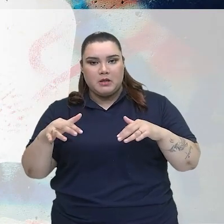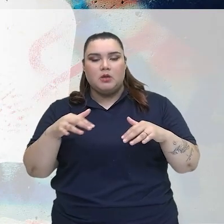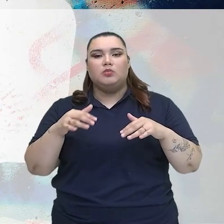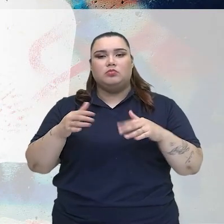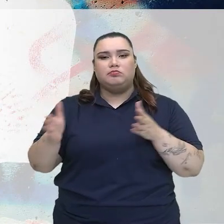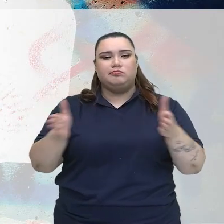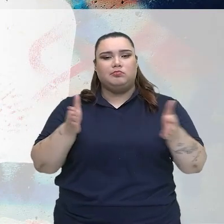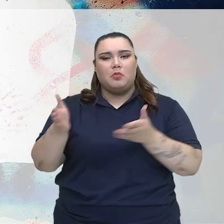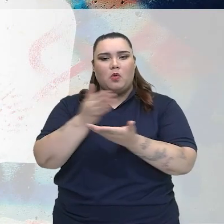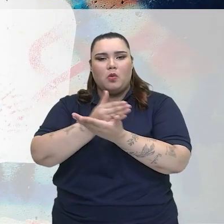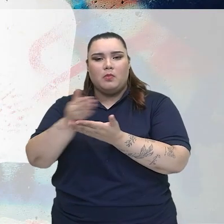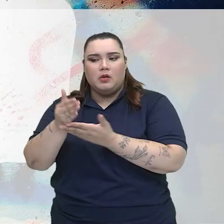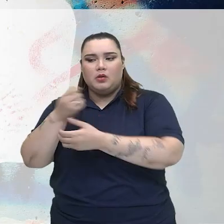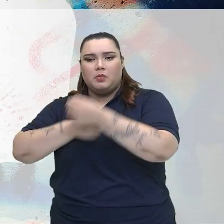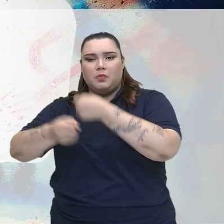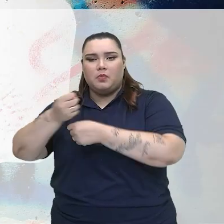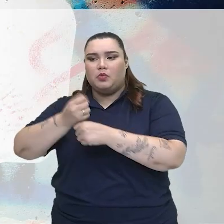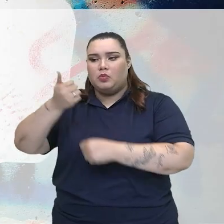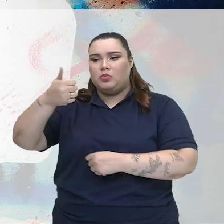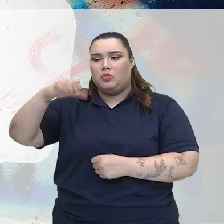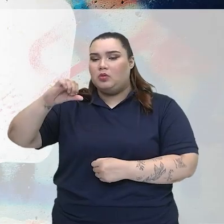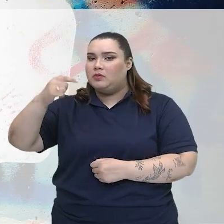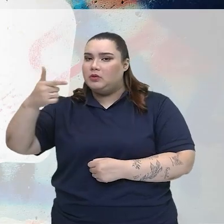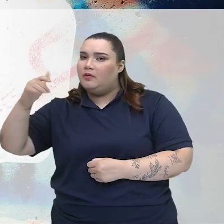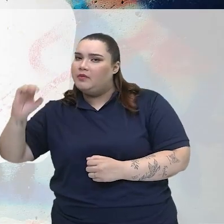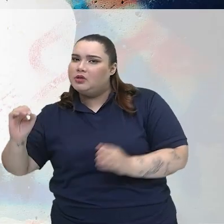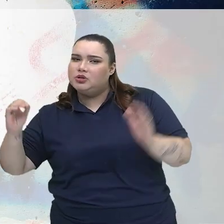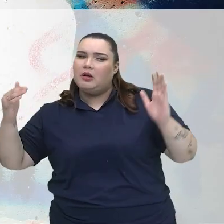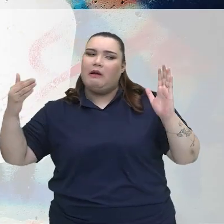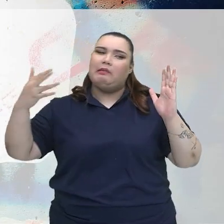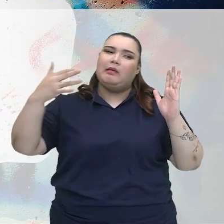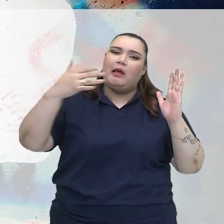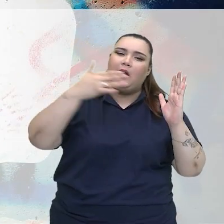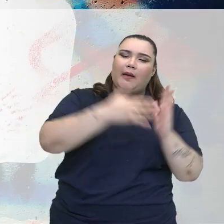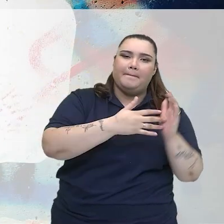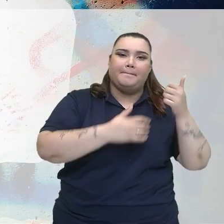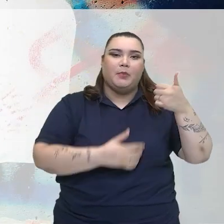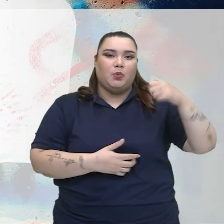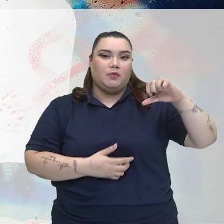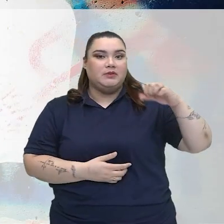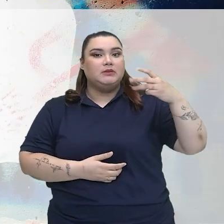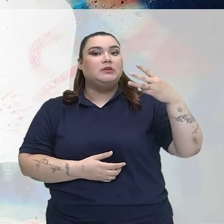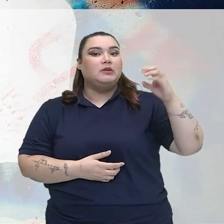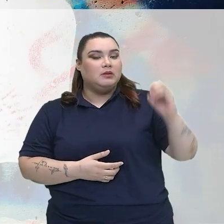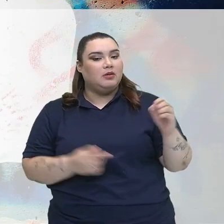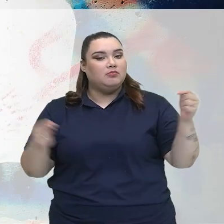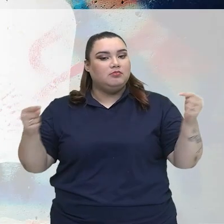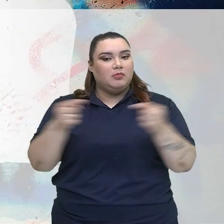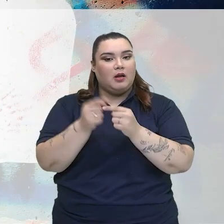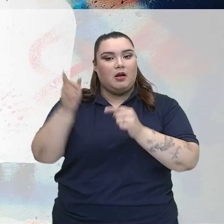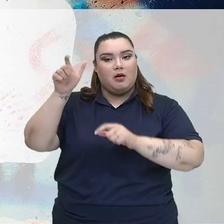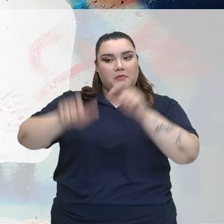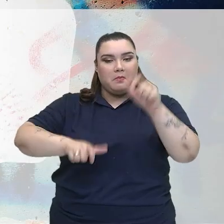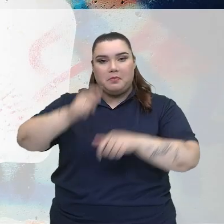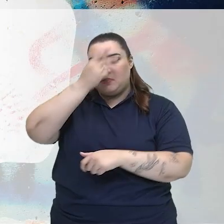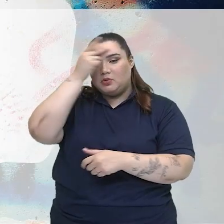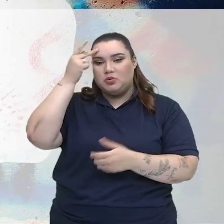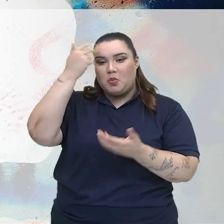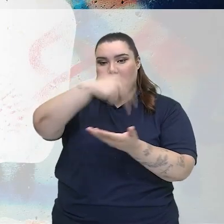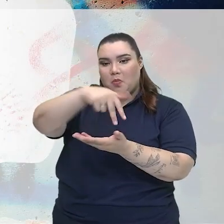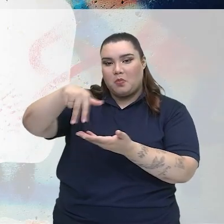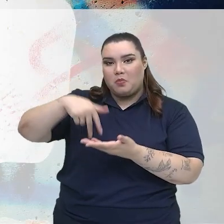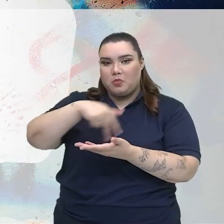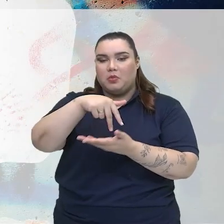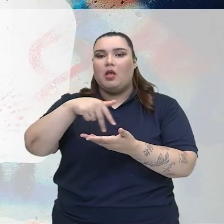lá no início da década de 1920 a 1930, quando artistas de rua usavam